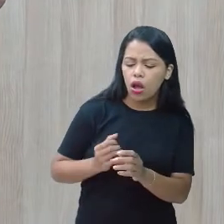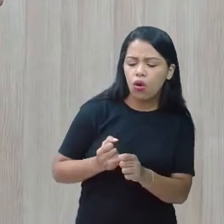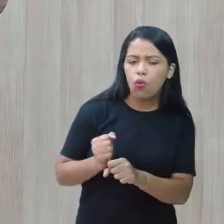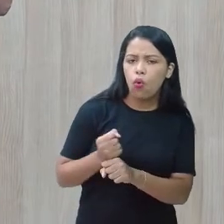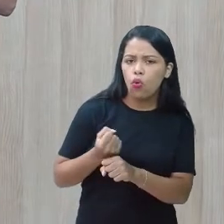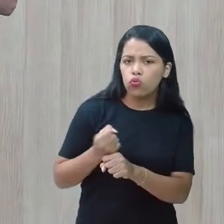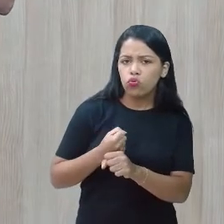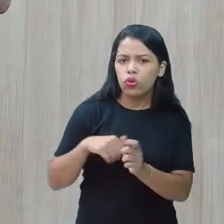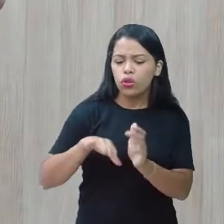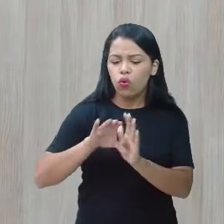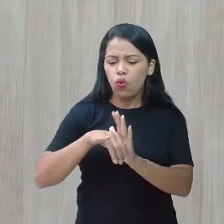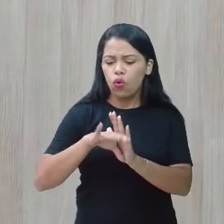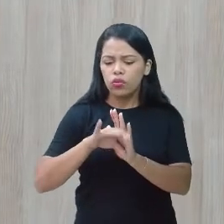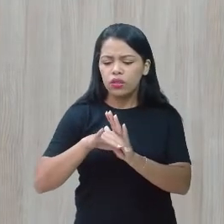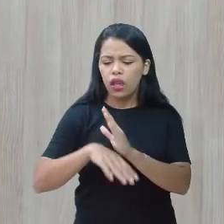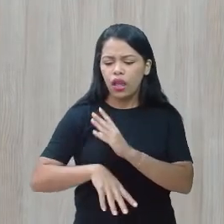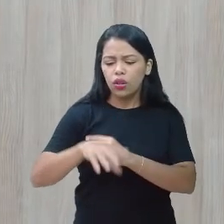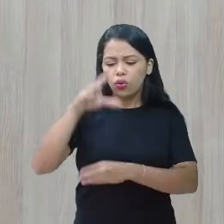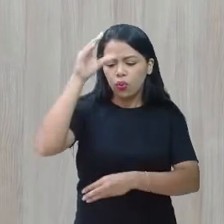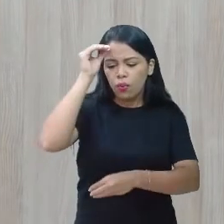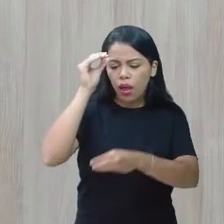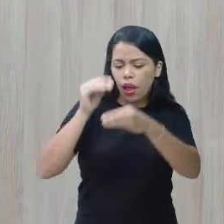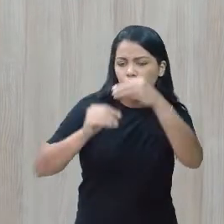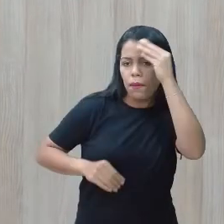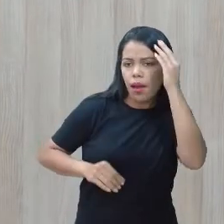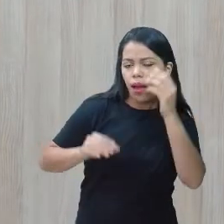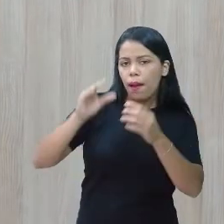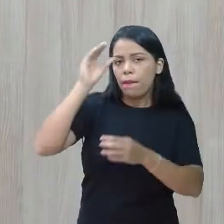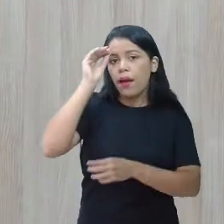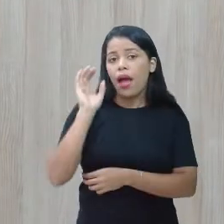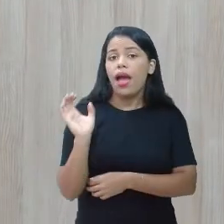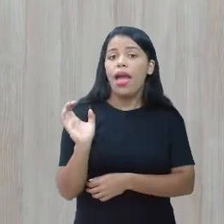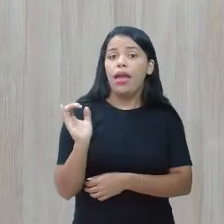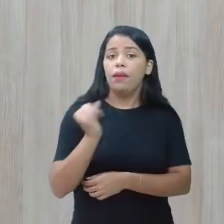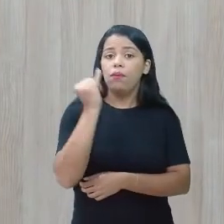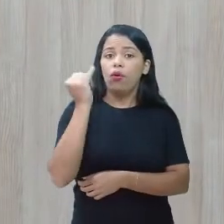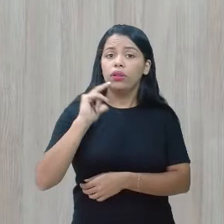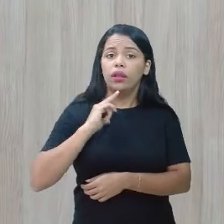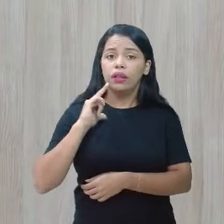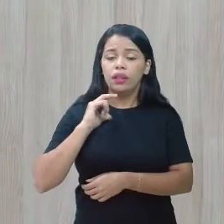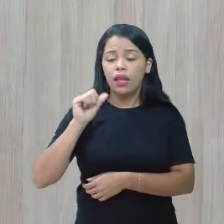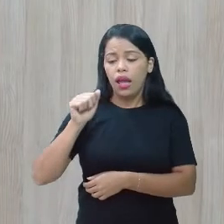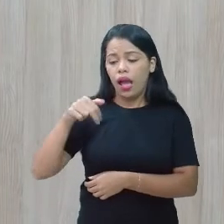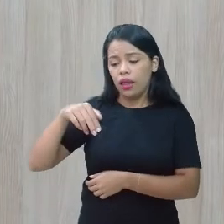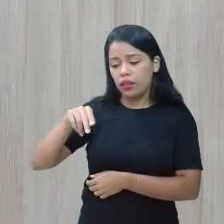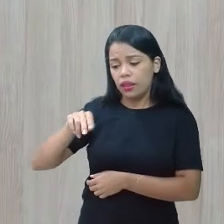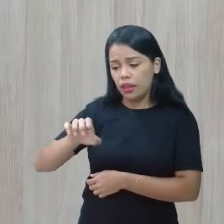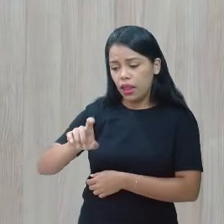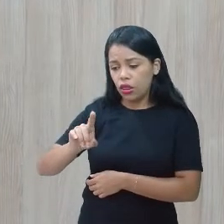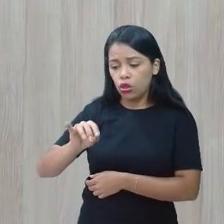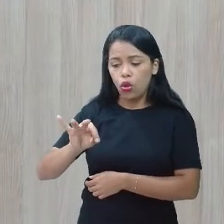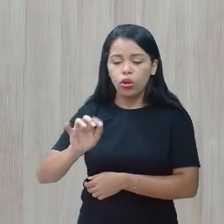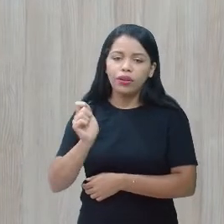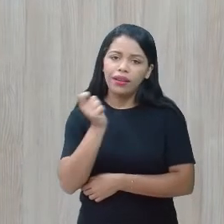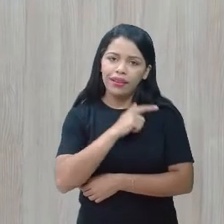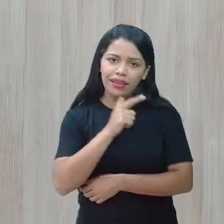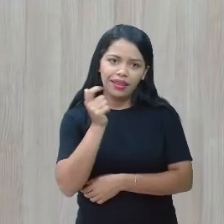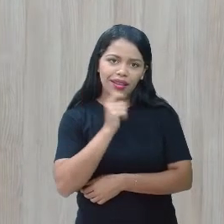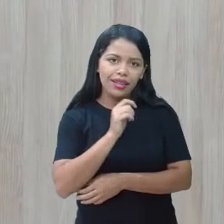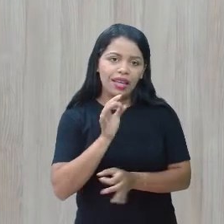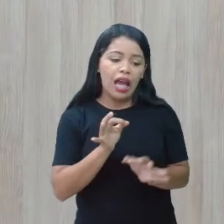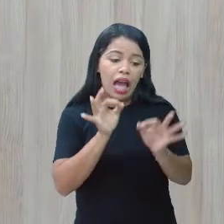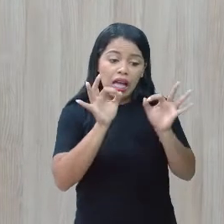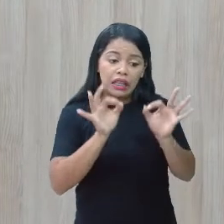é interessante, não é? Ter uma anedota adequada, leve para ela, porque uma palavra que ela